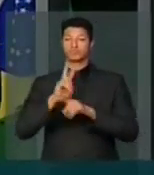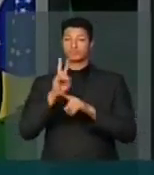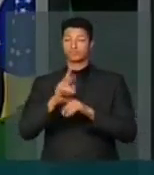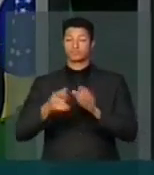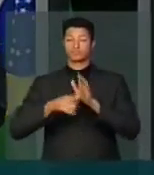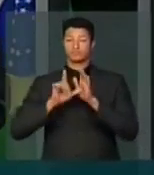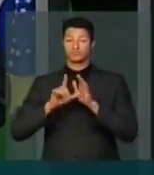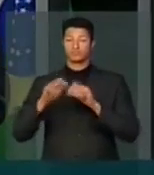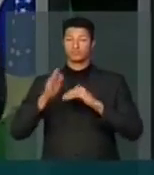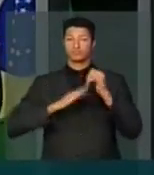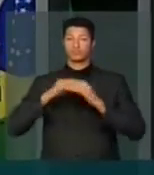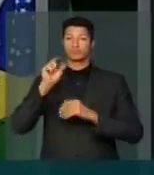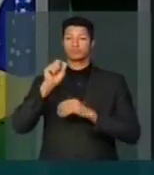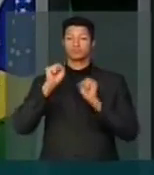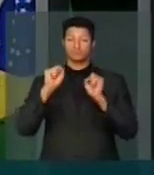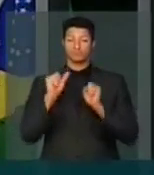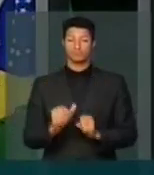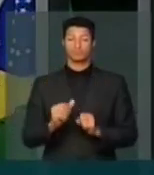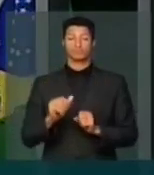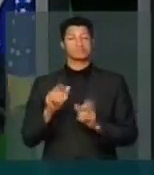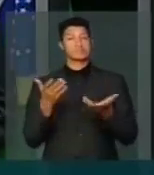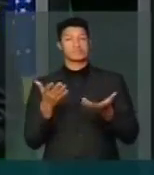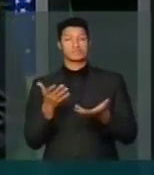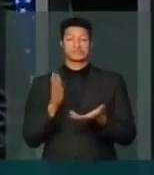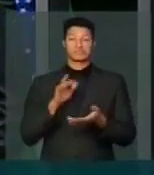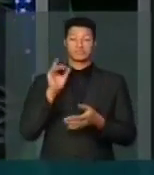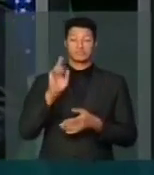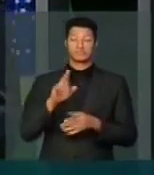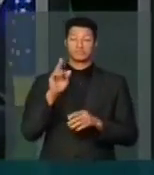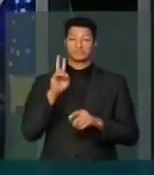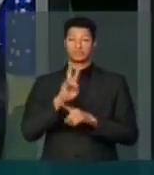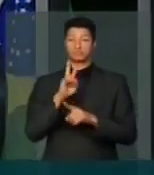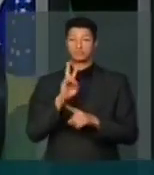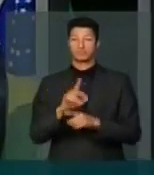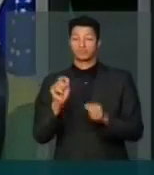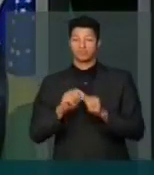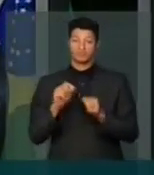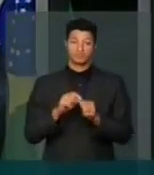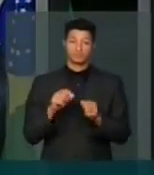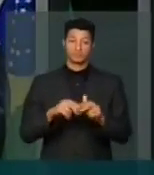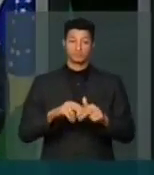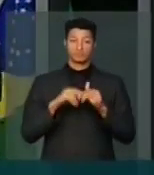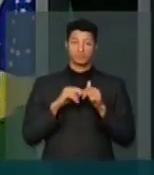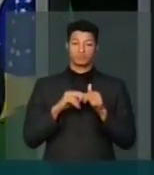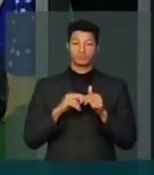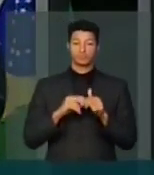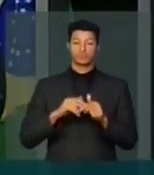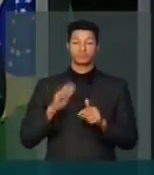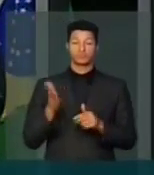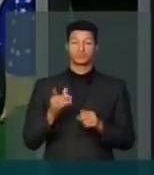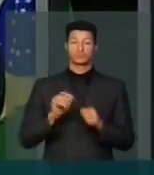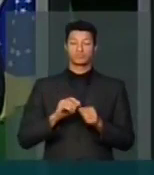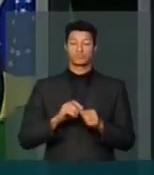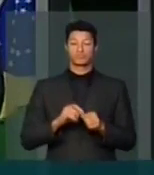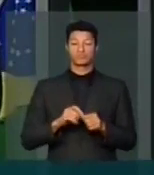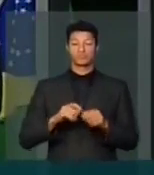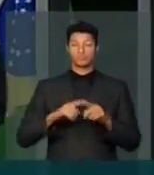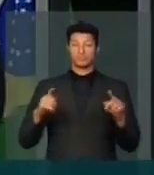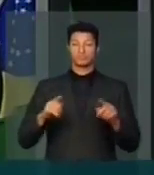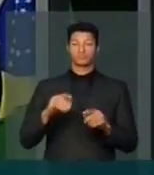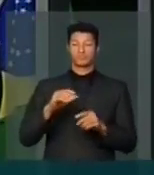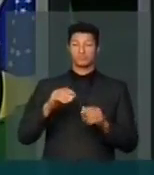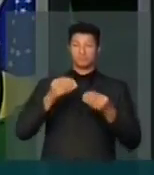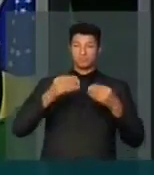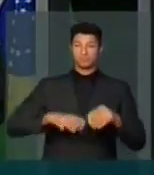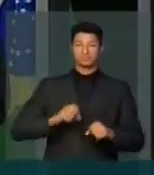prevenção disso, que poderia, se não fossem os cuidados tomados, que estão sendo tomados, uma